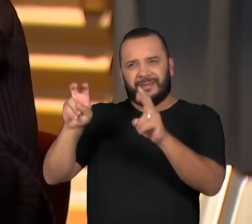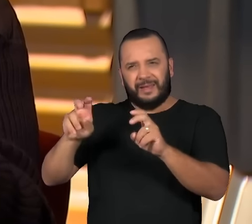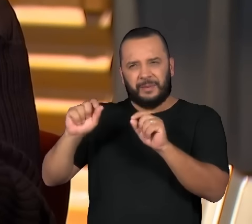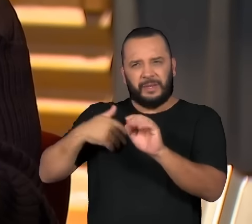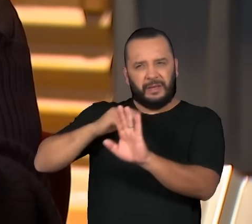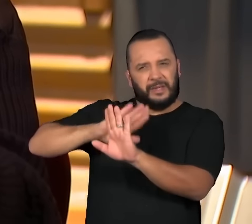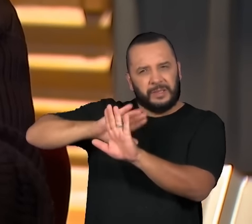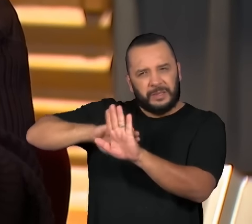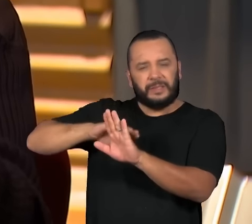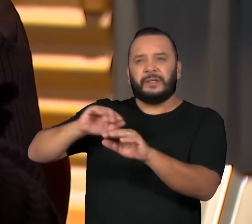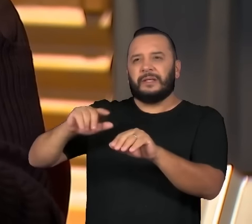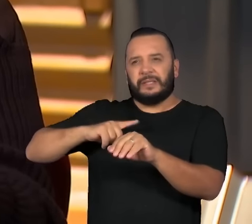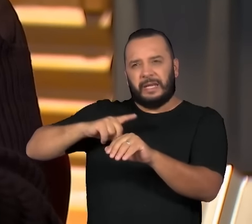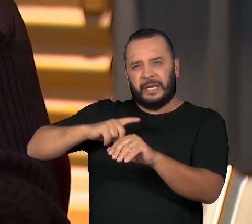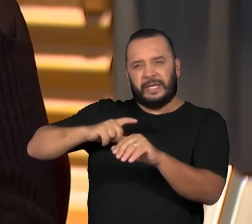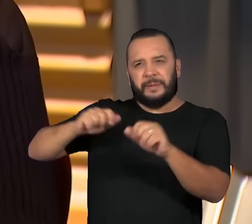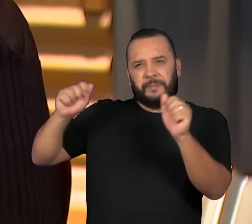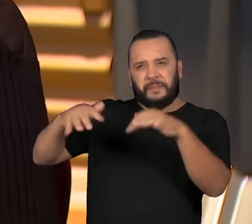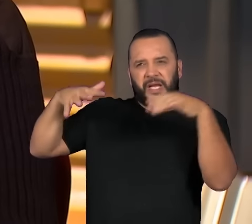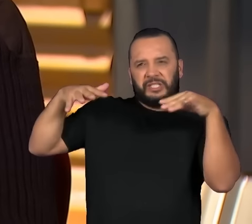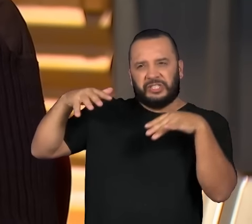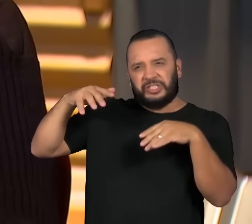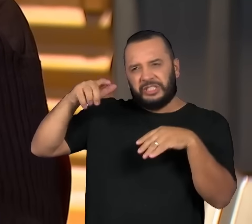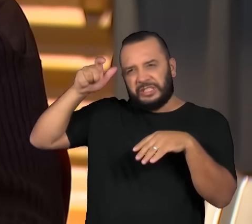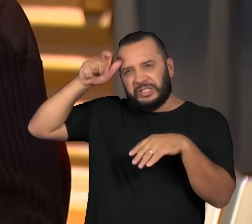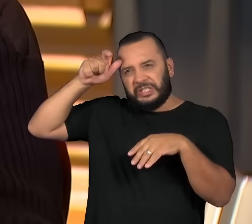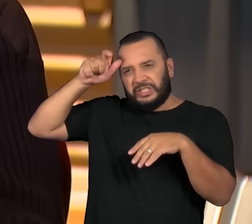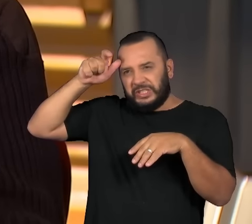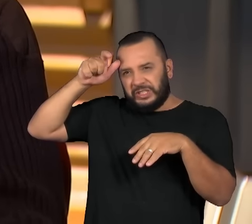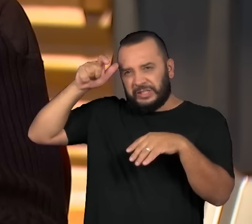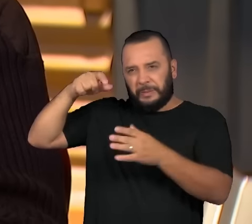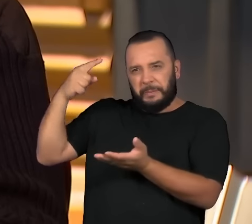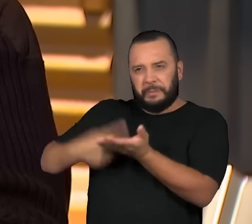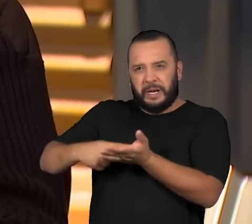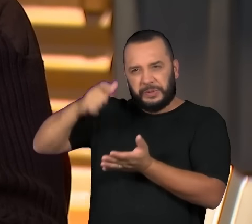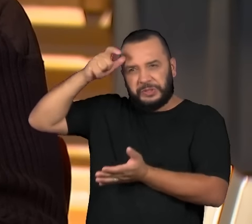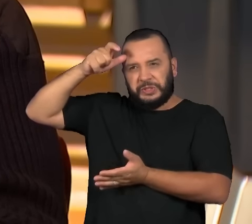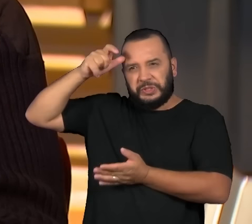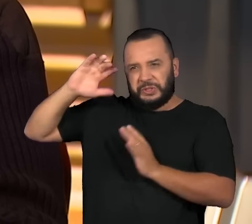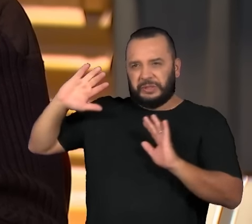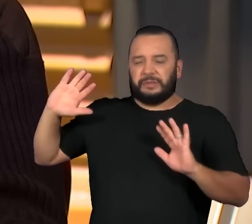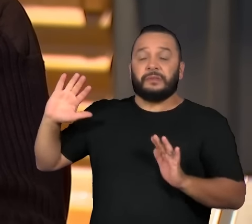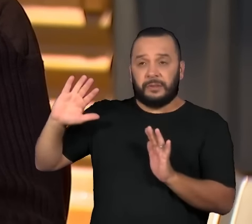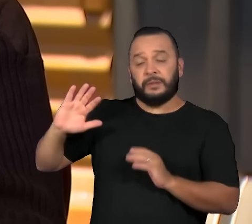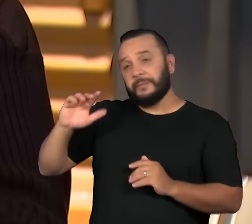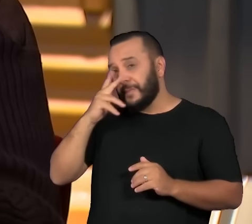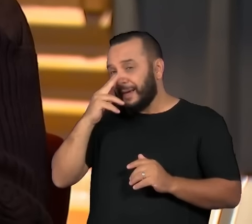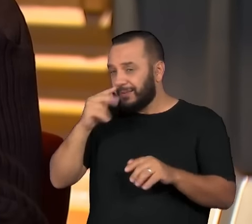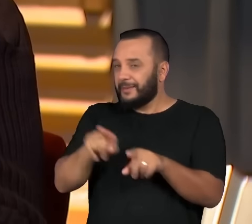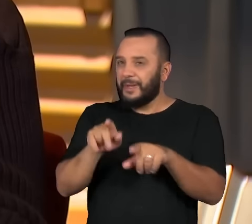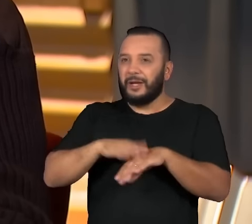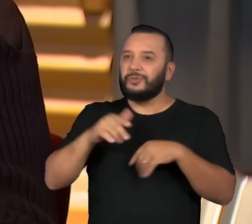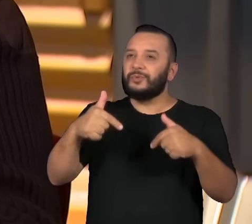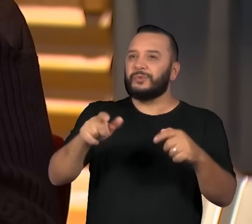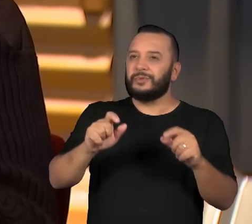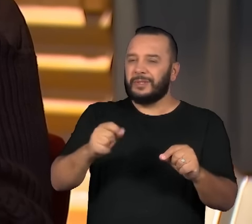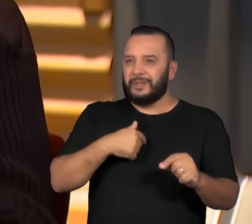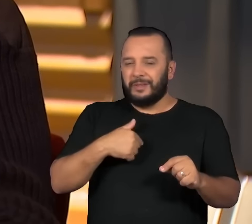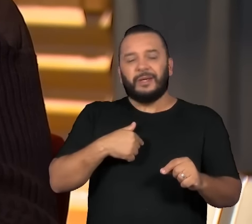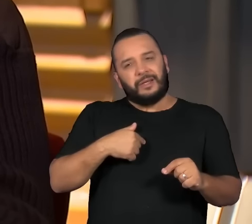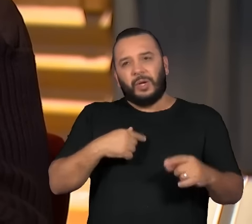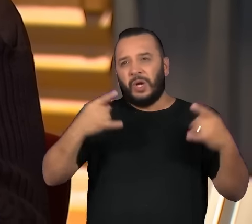magia negra, do pacto e etc., como da própria atitude de você trazer da rua, banda de garagem, né? Essas